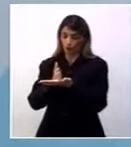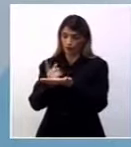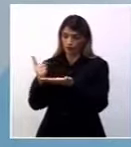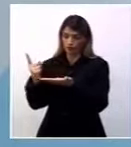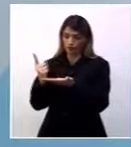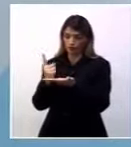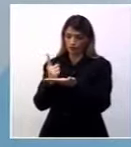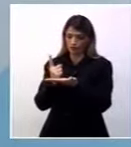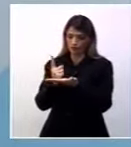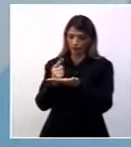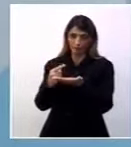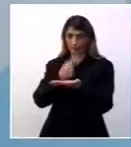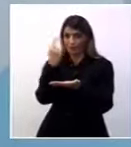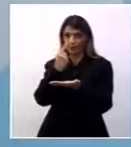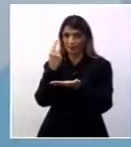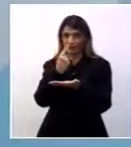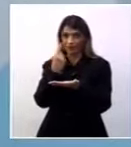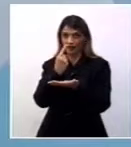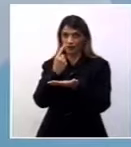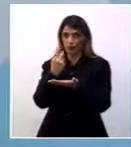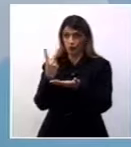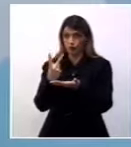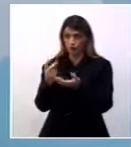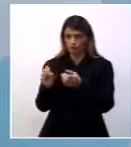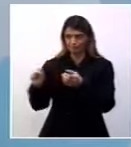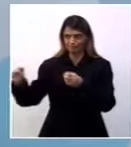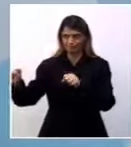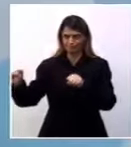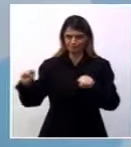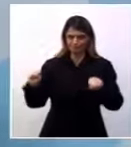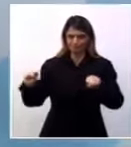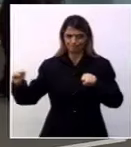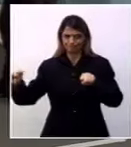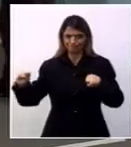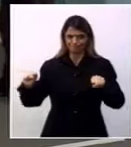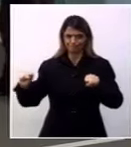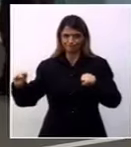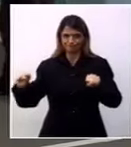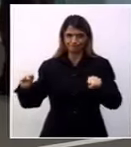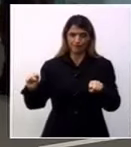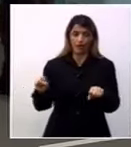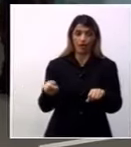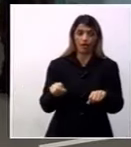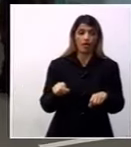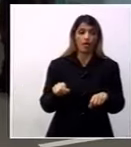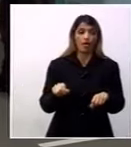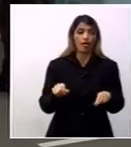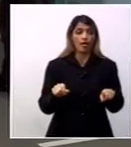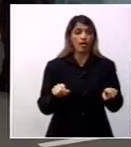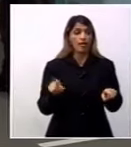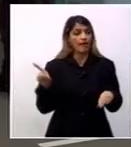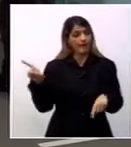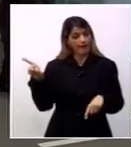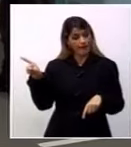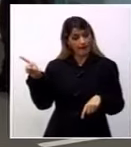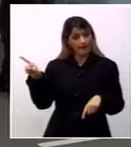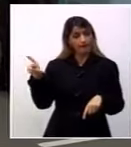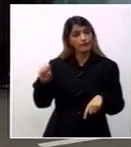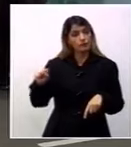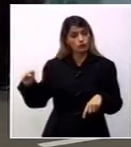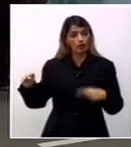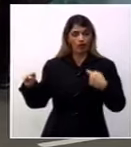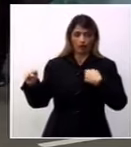os dois estão puxando ao mesmo tempo. Okay? Ele vai puxar e eu vou puxar. Então, nesse caso, é